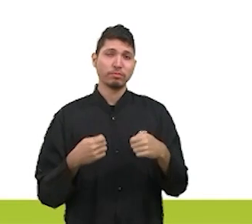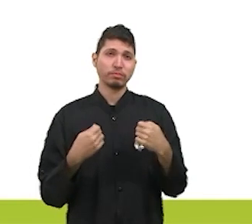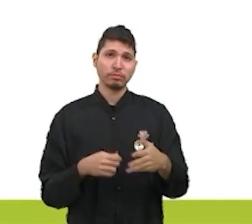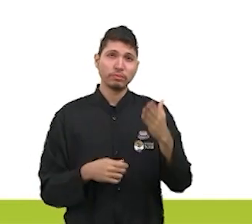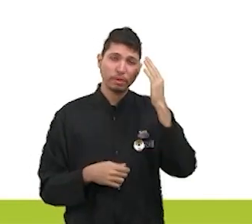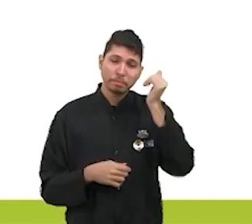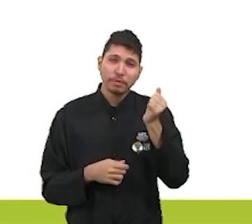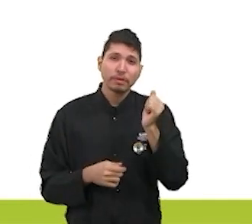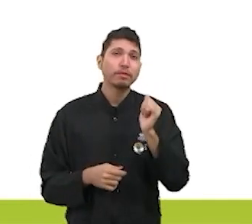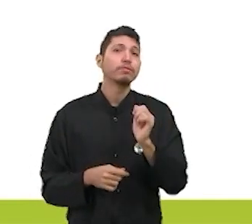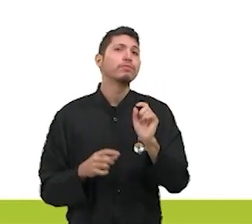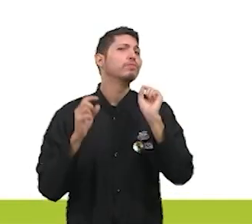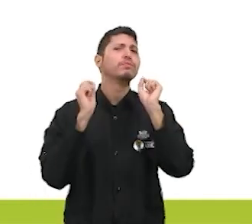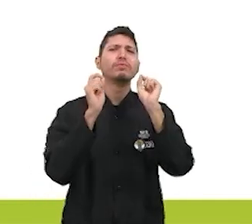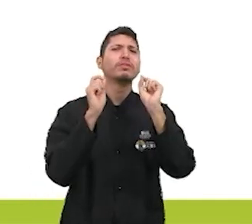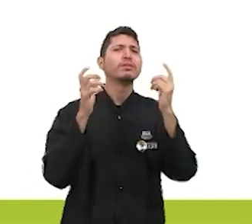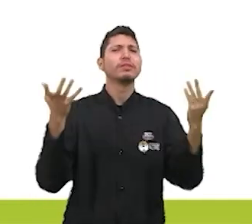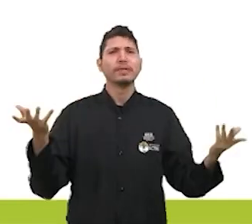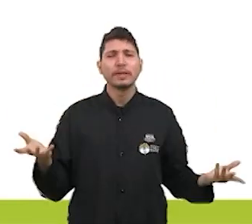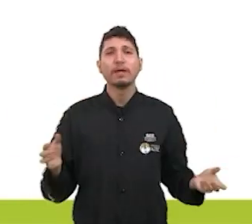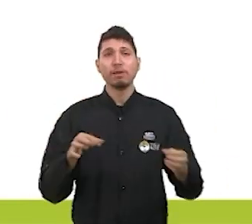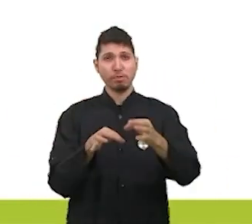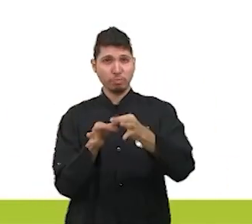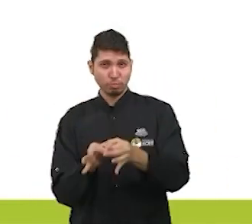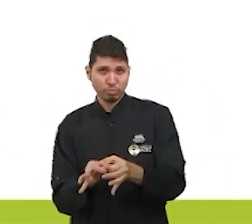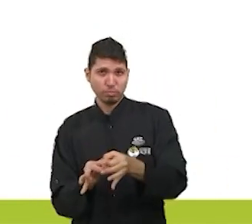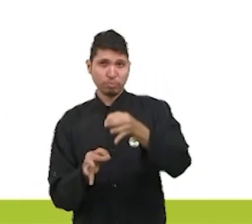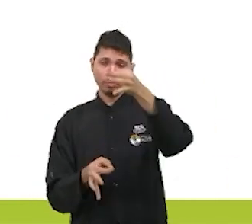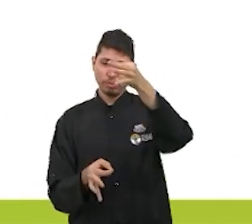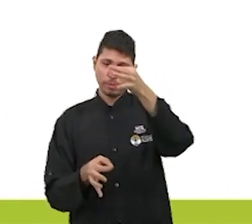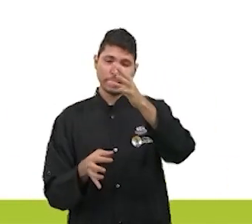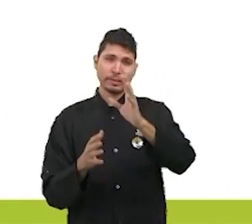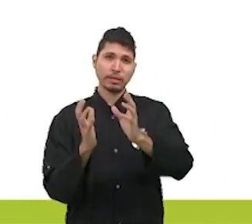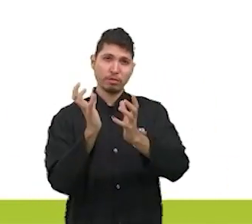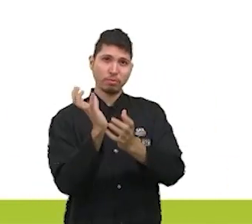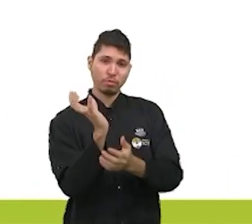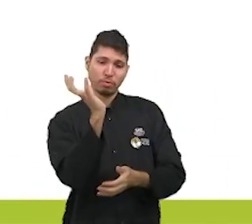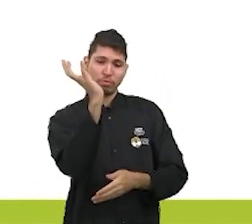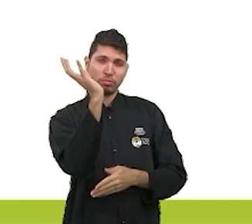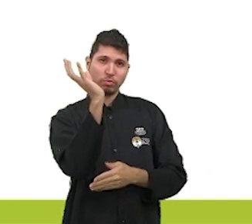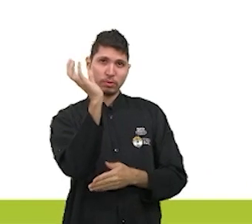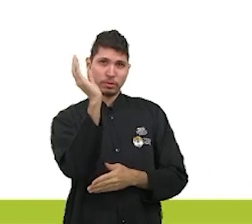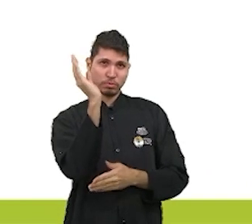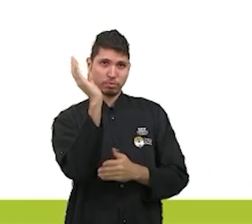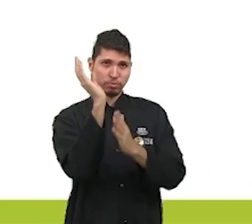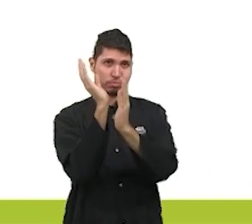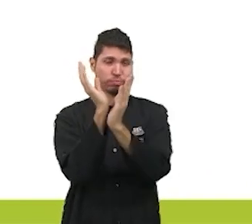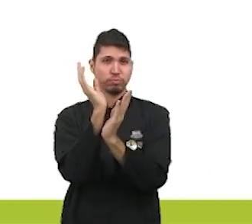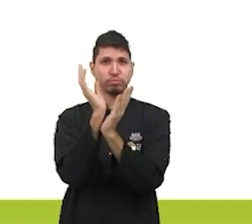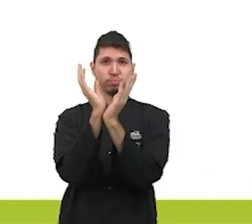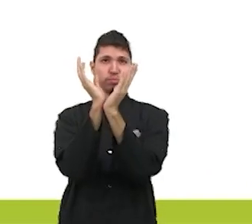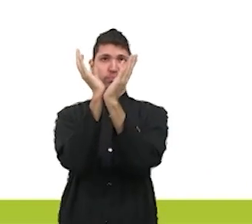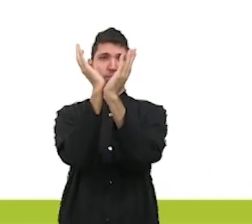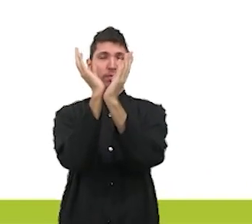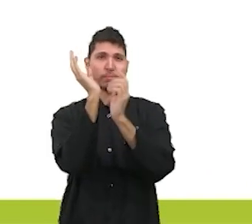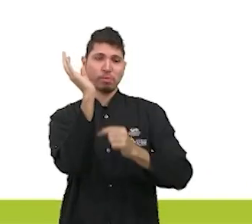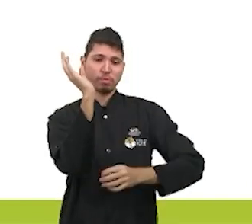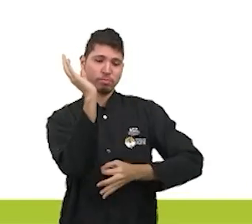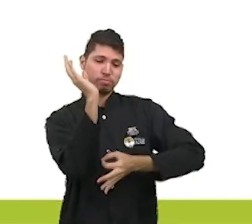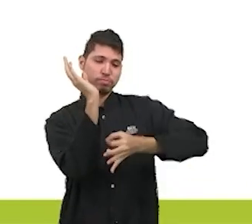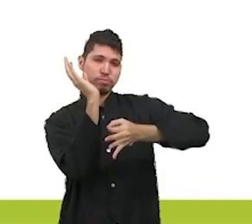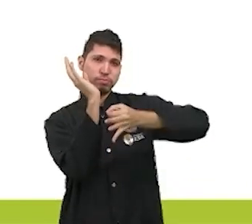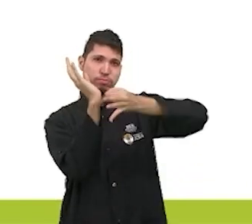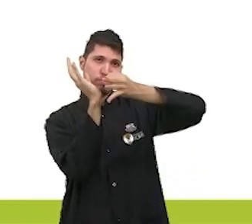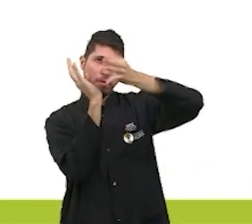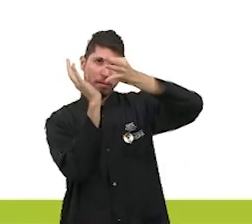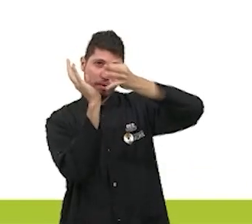vendo? Tudo bem? O que eu tenho? Eu tenho aqui a distância da base, né, até a base da torre, que é o observador.